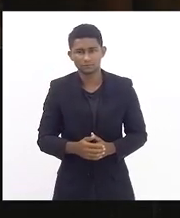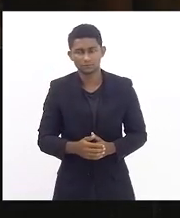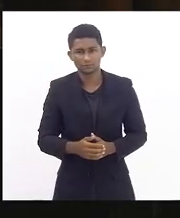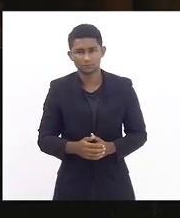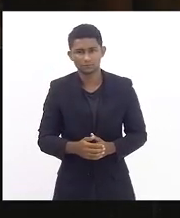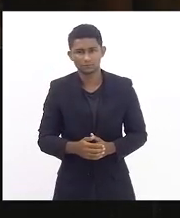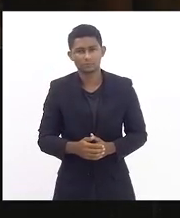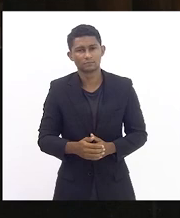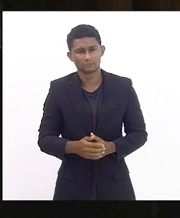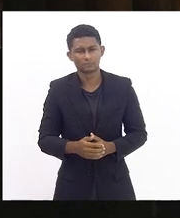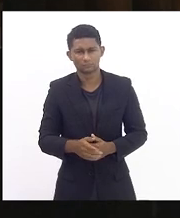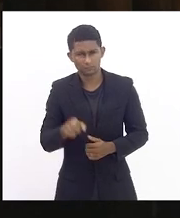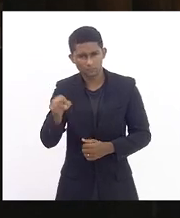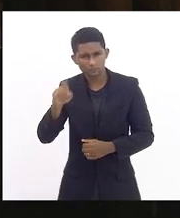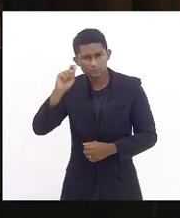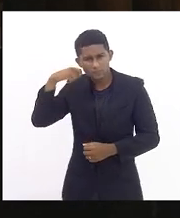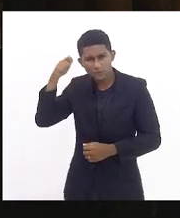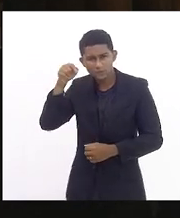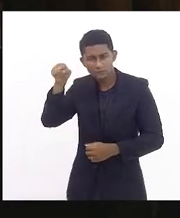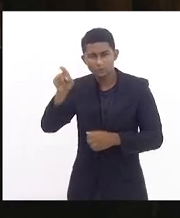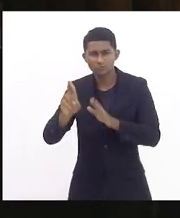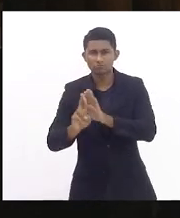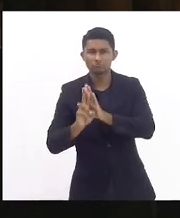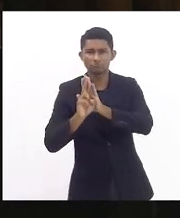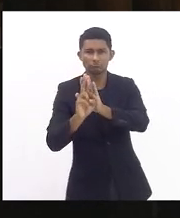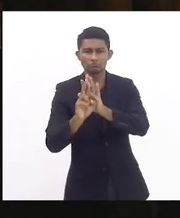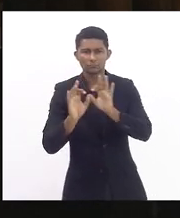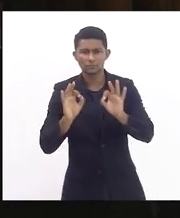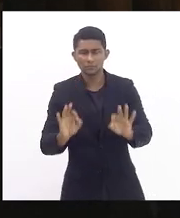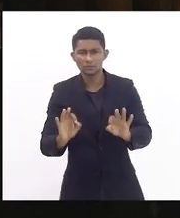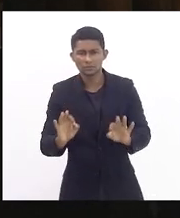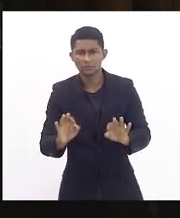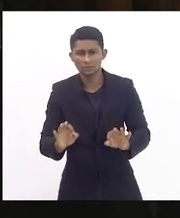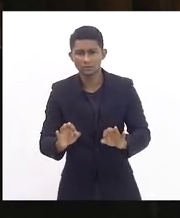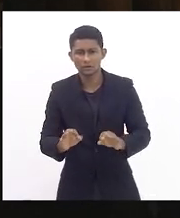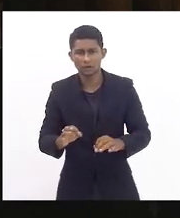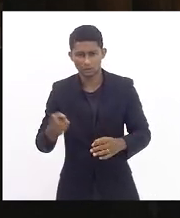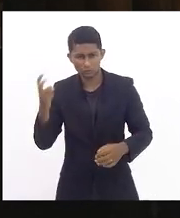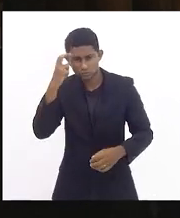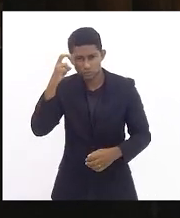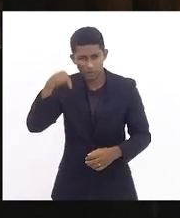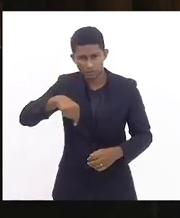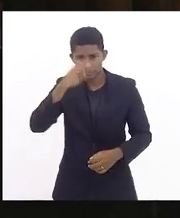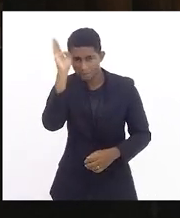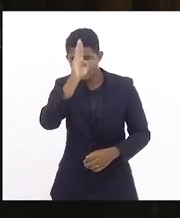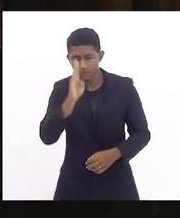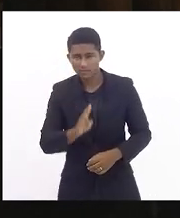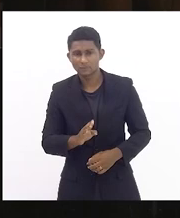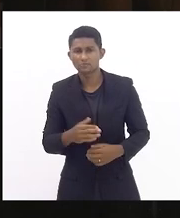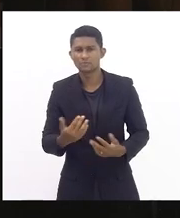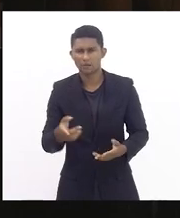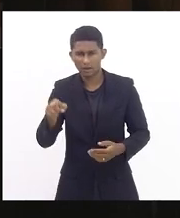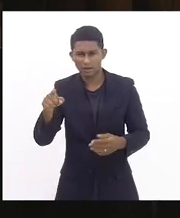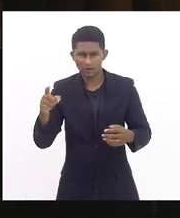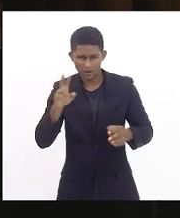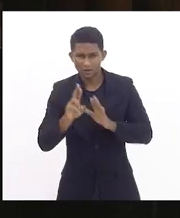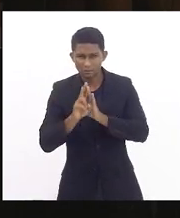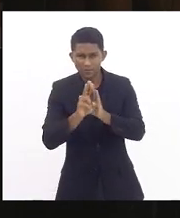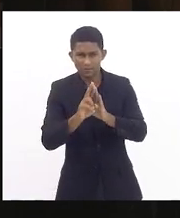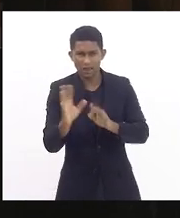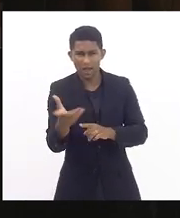representa a cultura do nosso país, ele não representa a arte, vamos dizer assim,